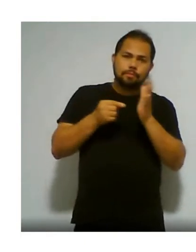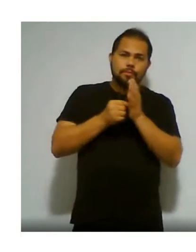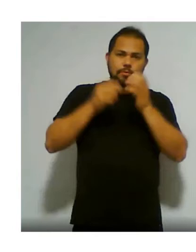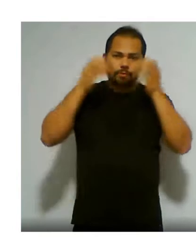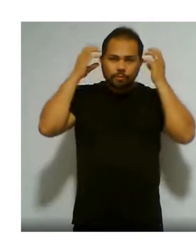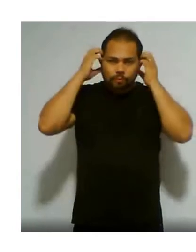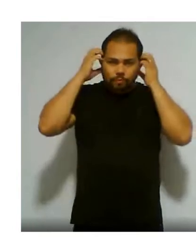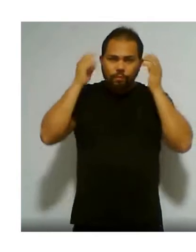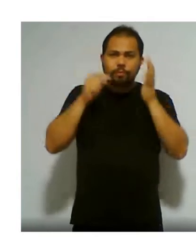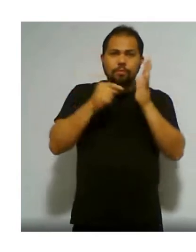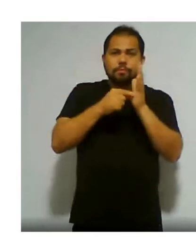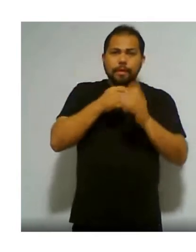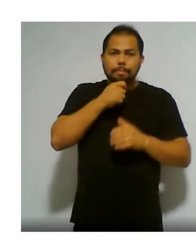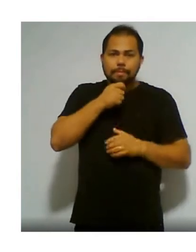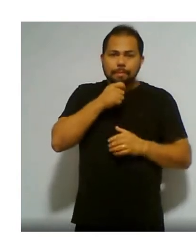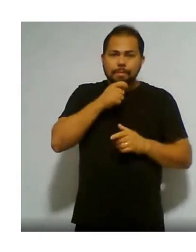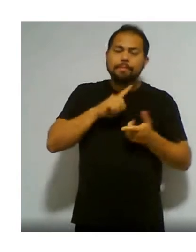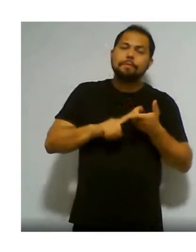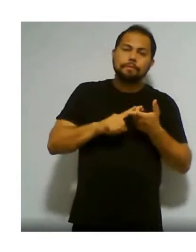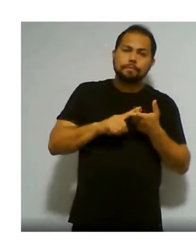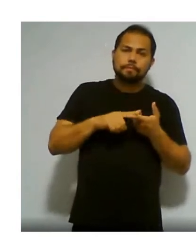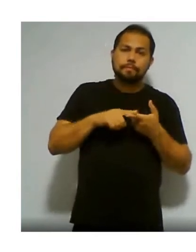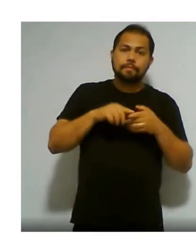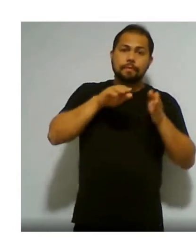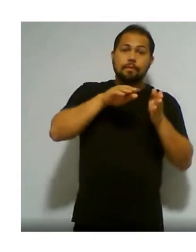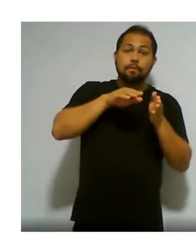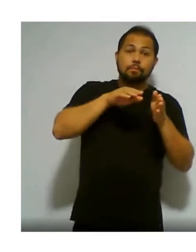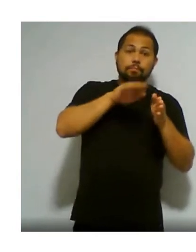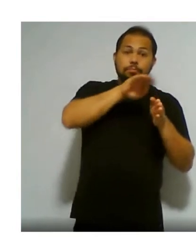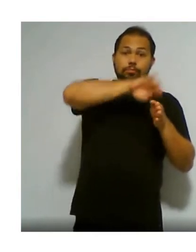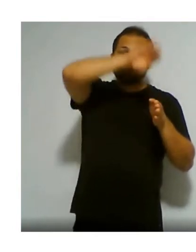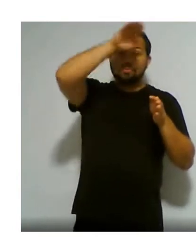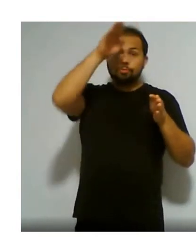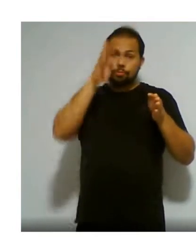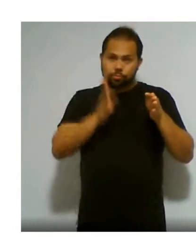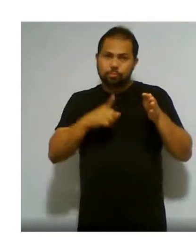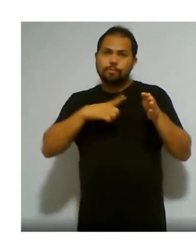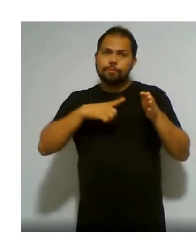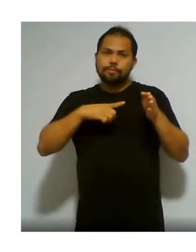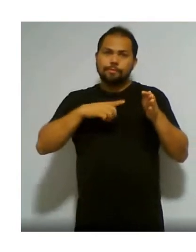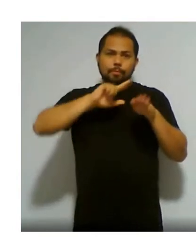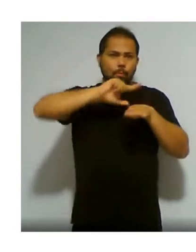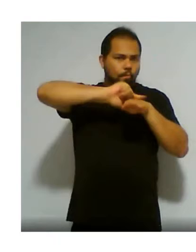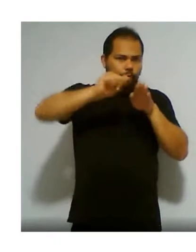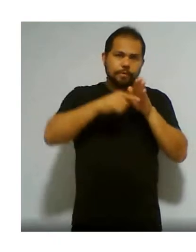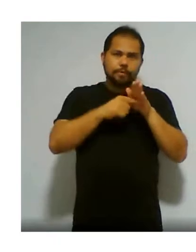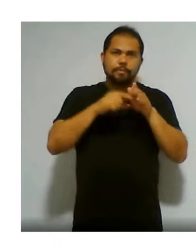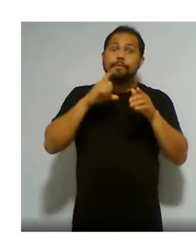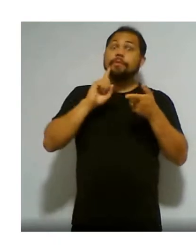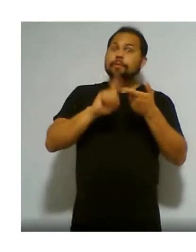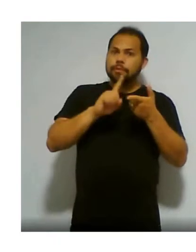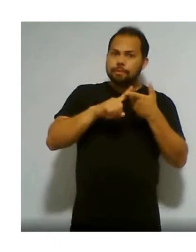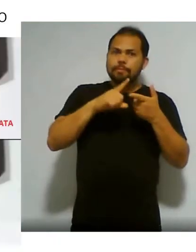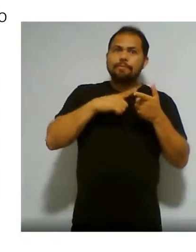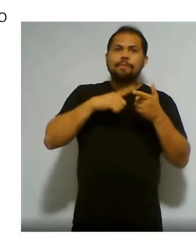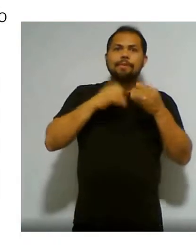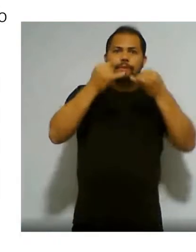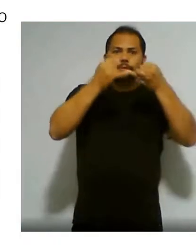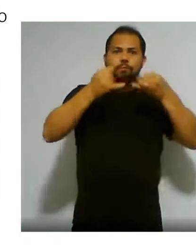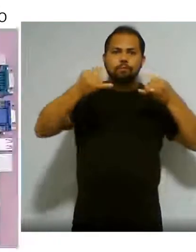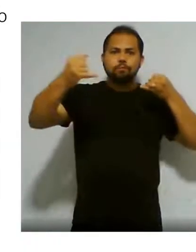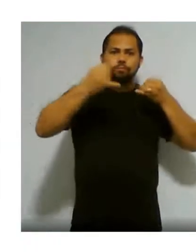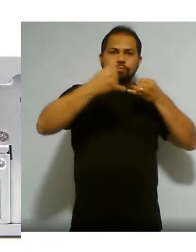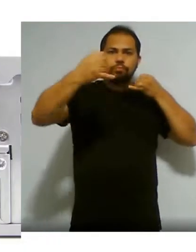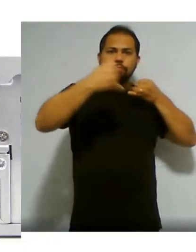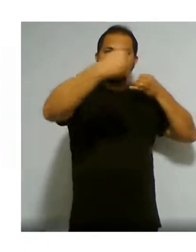Então o gabinete vai vir com esses espaços vazios para você encaixar os componentes, mas vai vir com alguns fios também. Esses fios vêm da frente do painel frontal